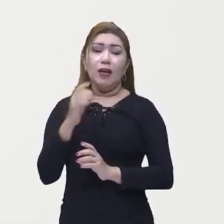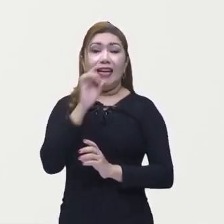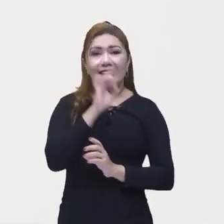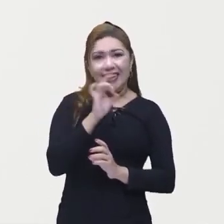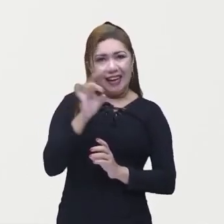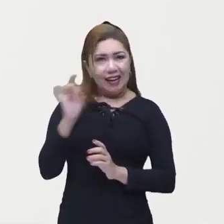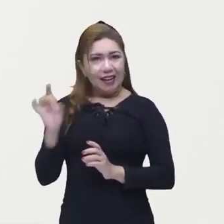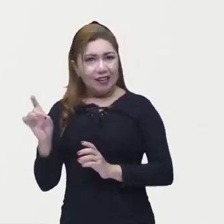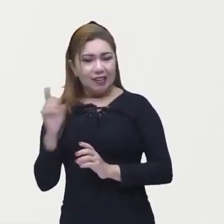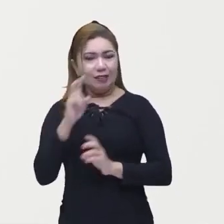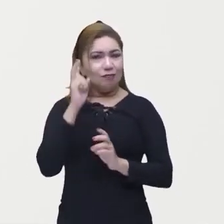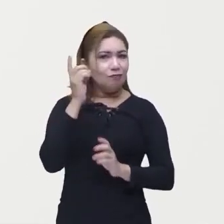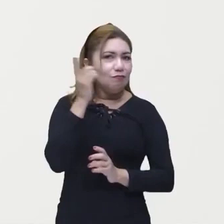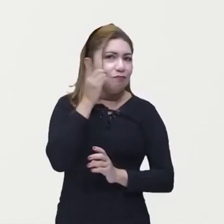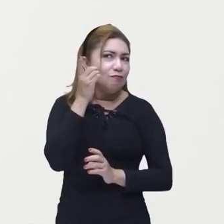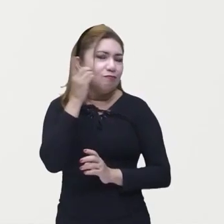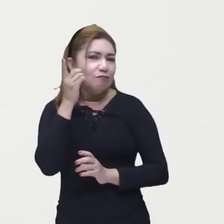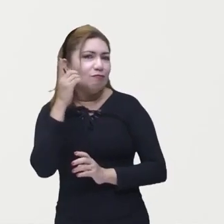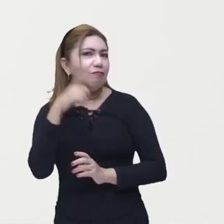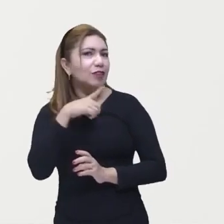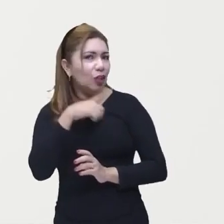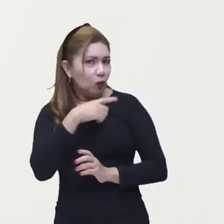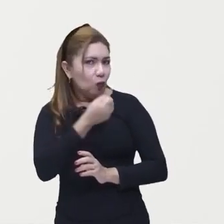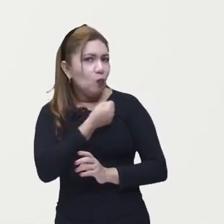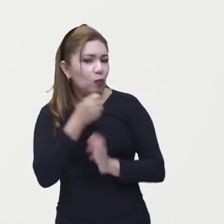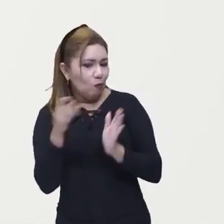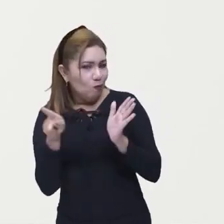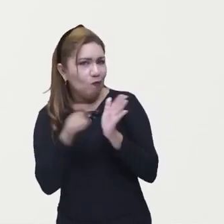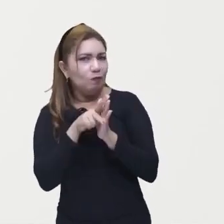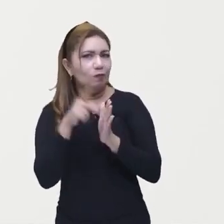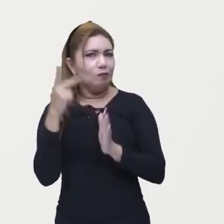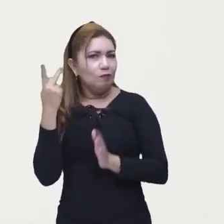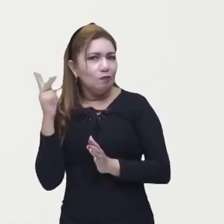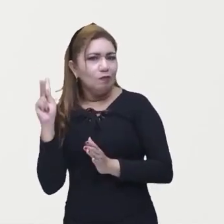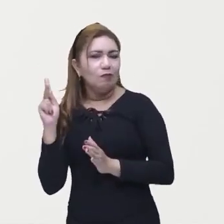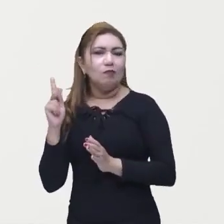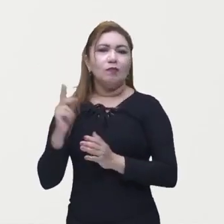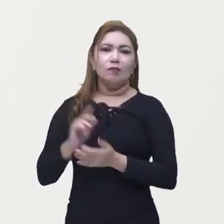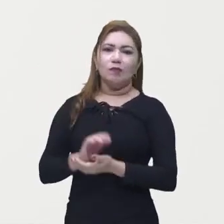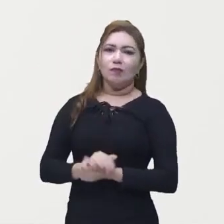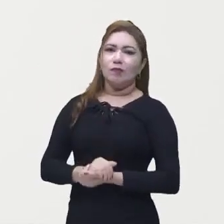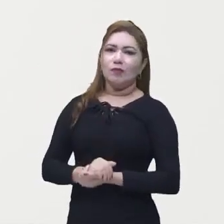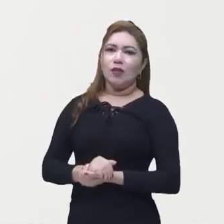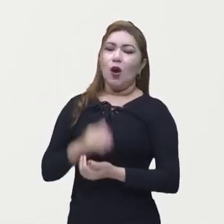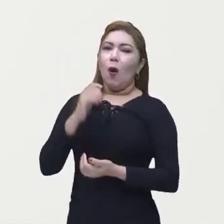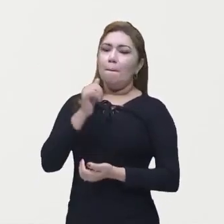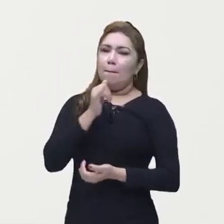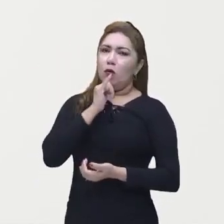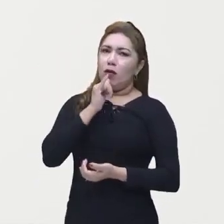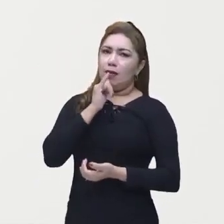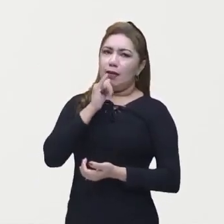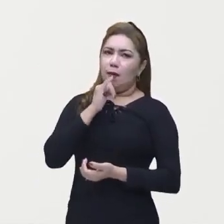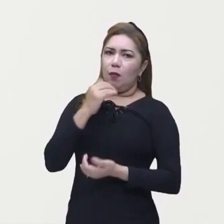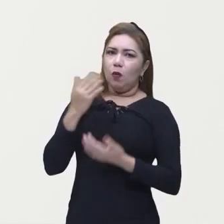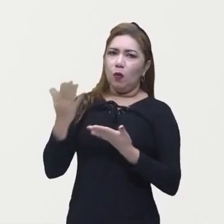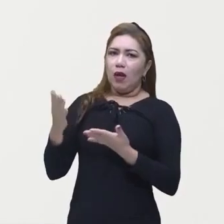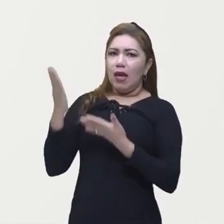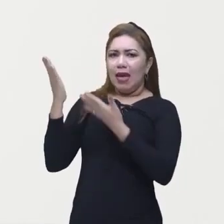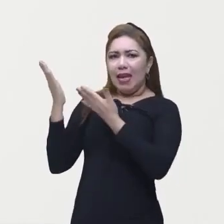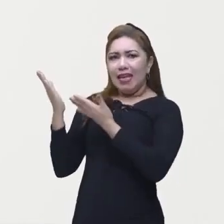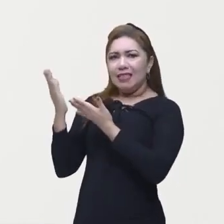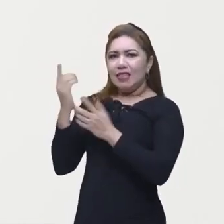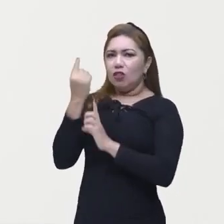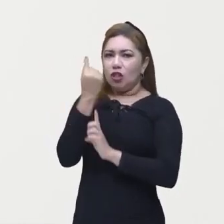eu não tenho números? Porque esse mês, especificamente, começou na quarta-feira. Significa que esses dias aqui